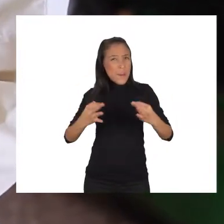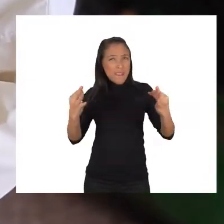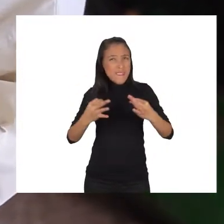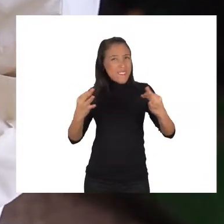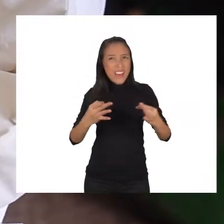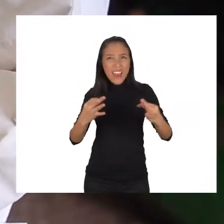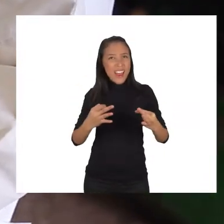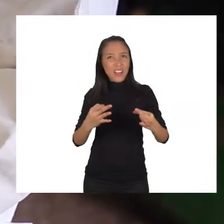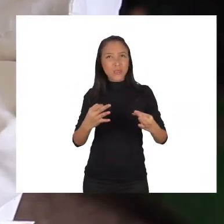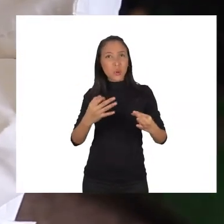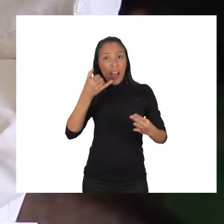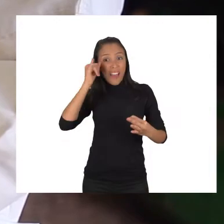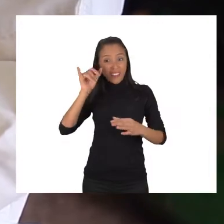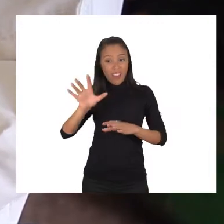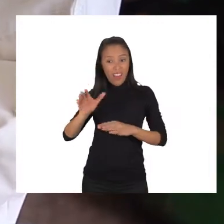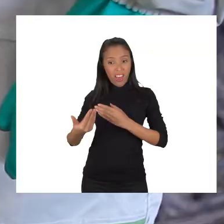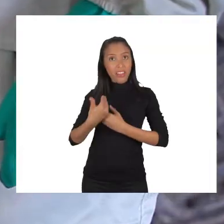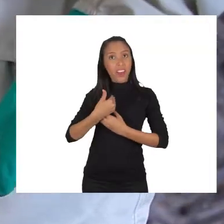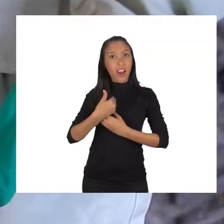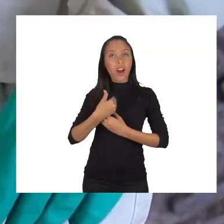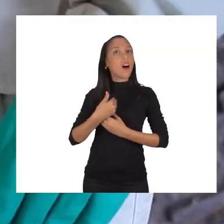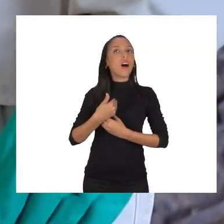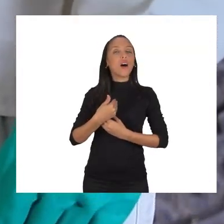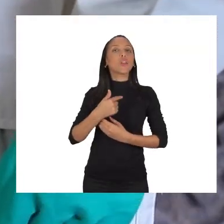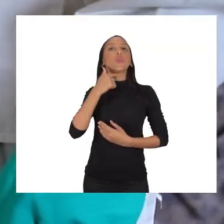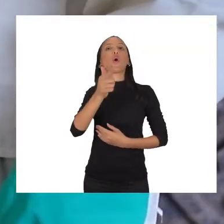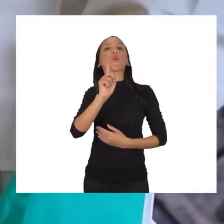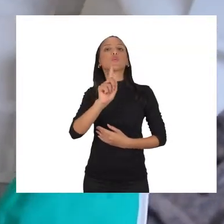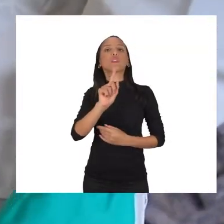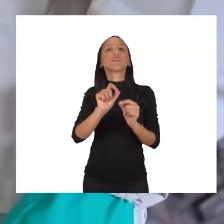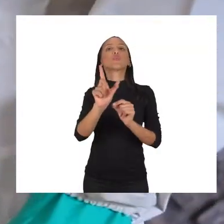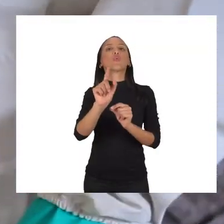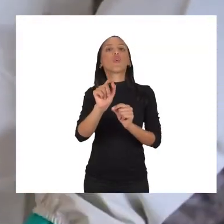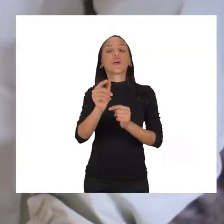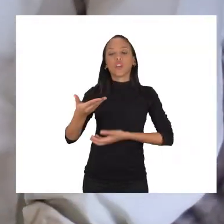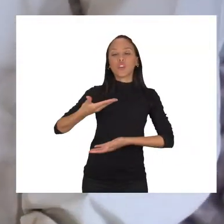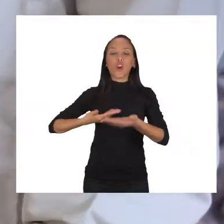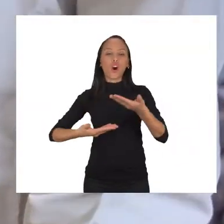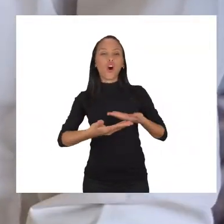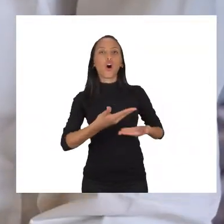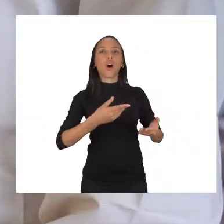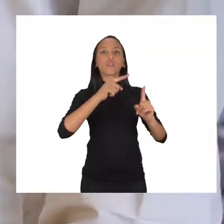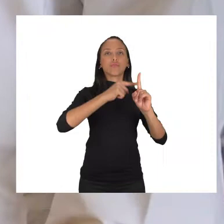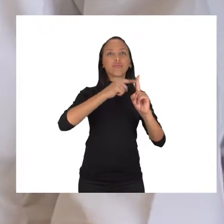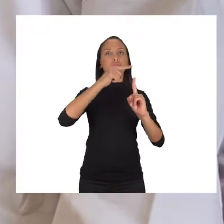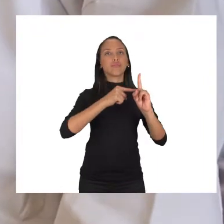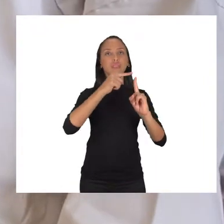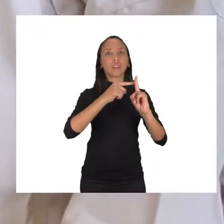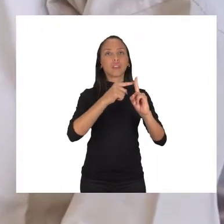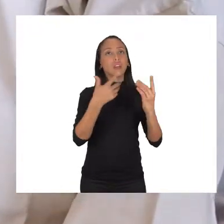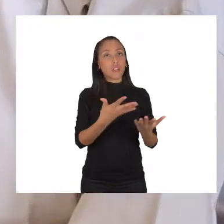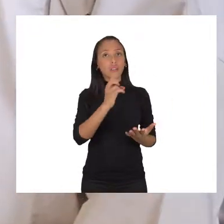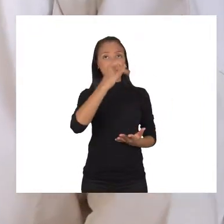calor. Essa pessoa morreria, então, de calor. É impossível utilizar adequadamente. Mesmo